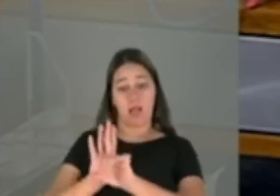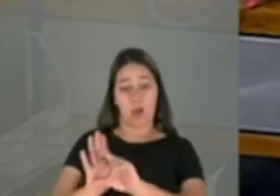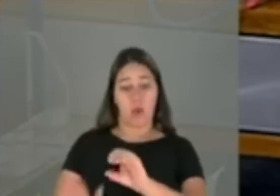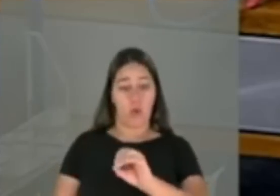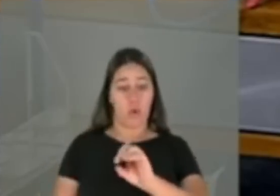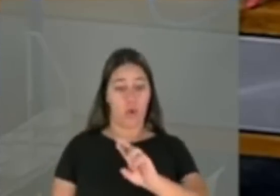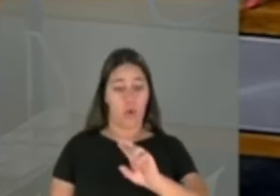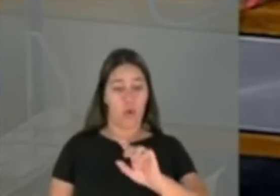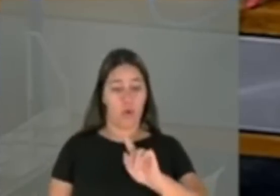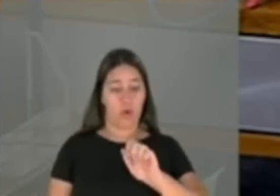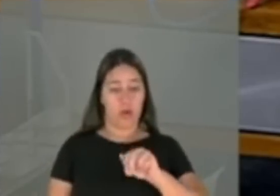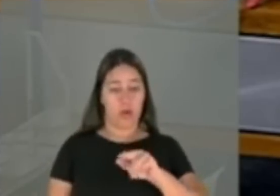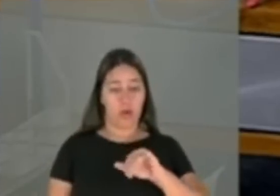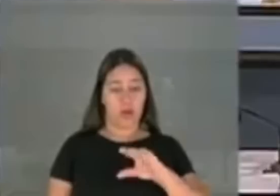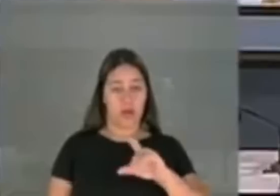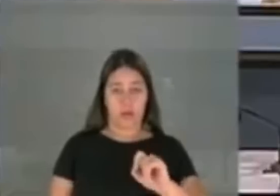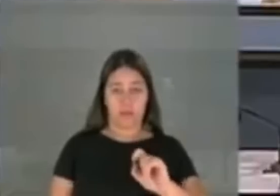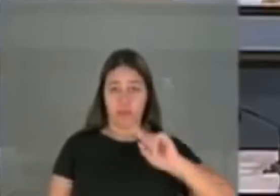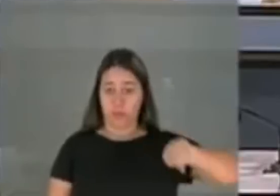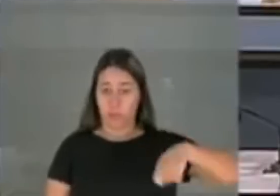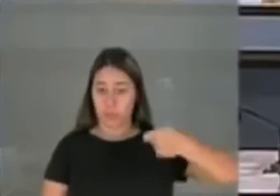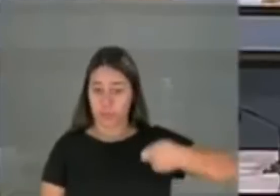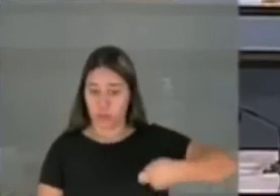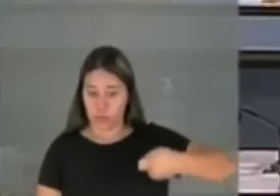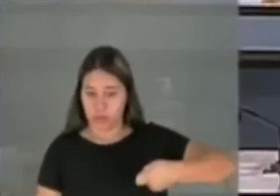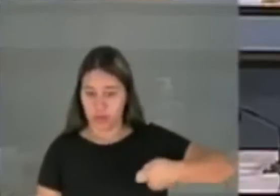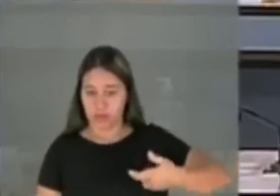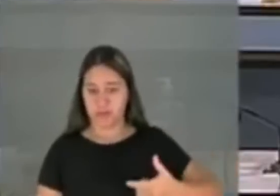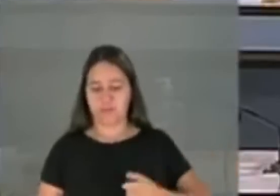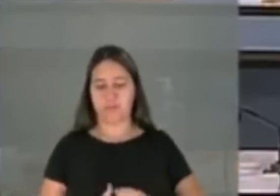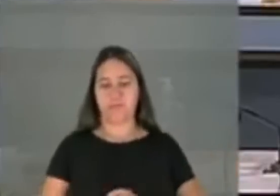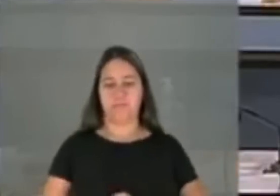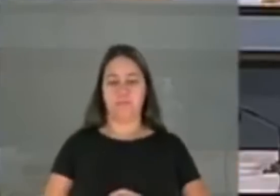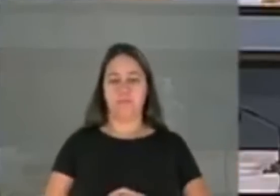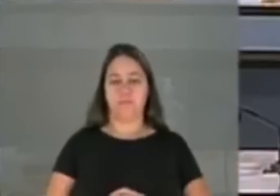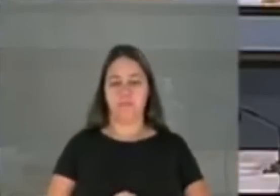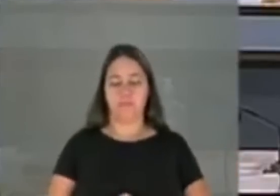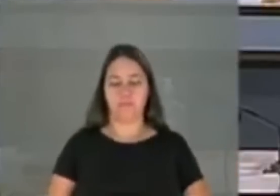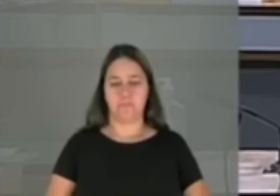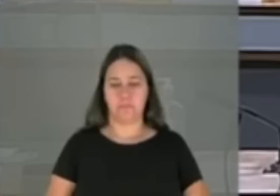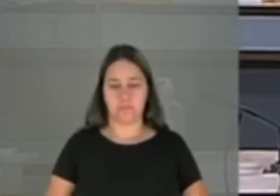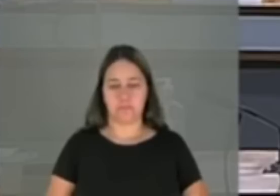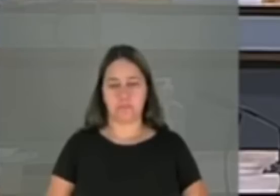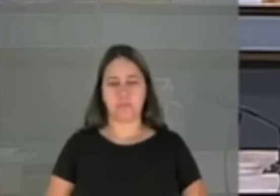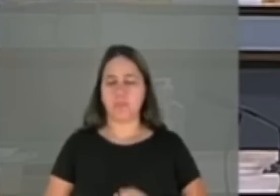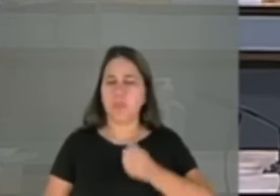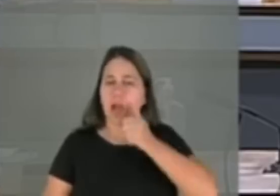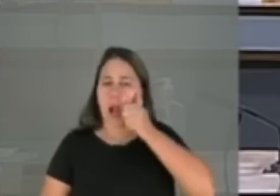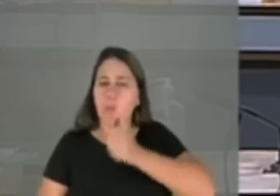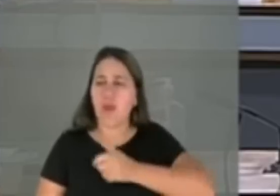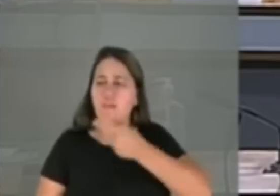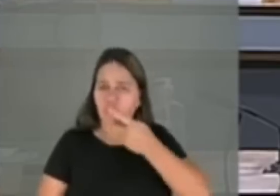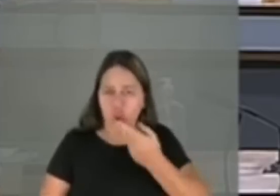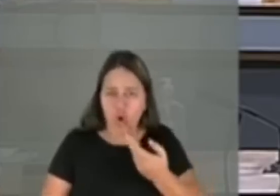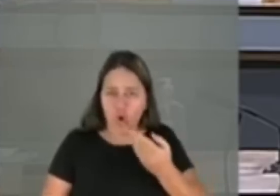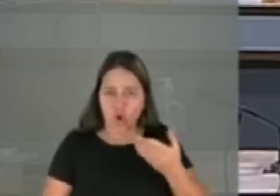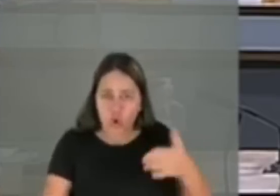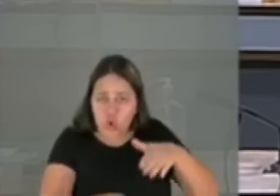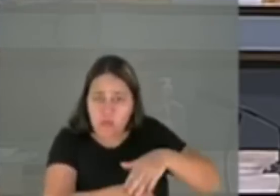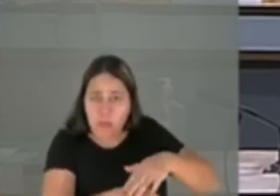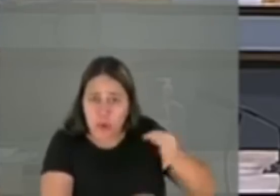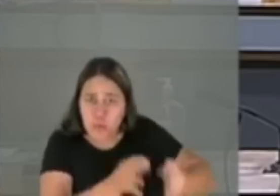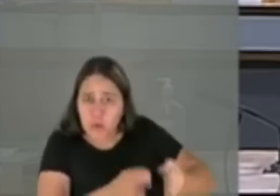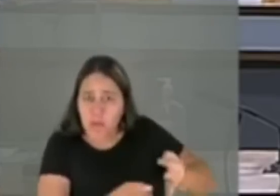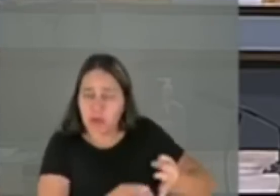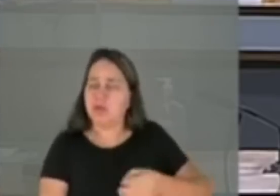segundo a notícia que foi noticiado por diversos portais pelo jornal Ela falou isso no julgamento no curso